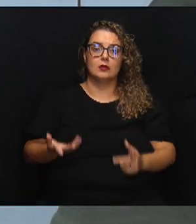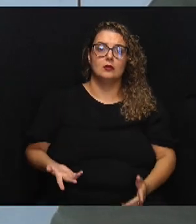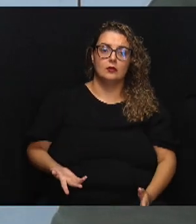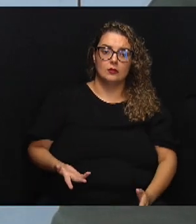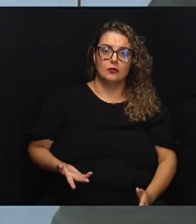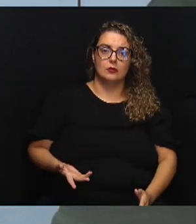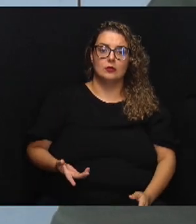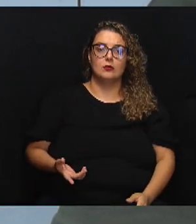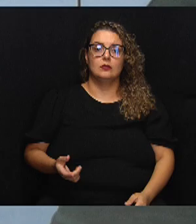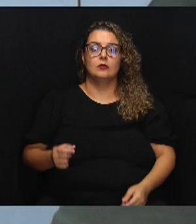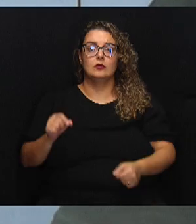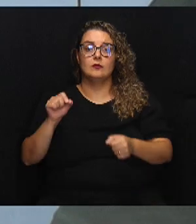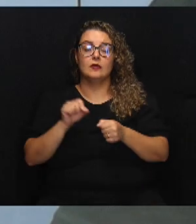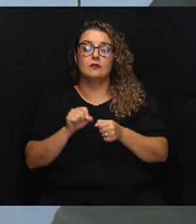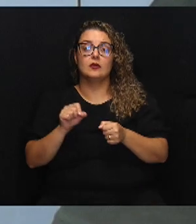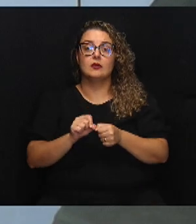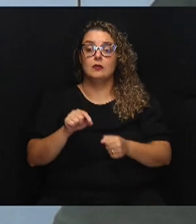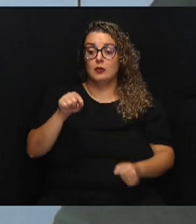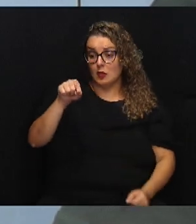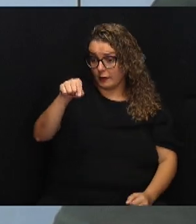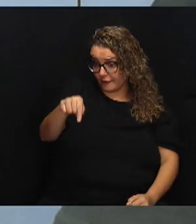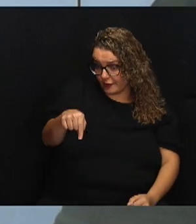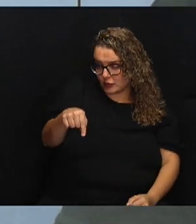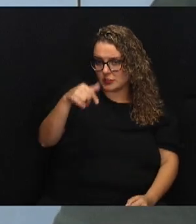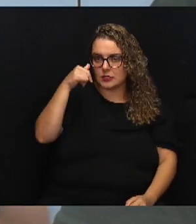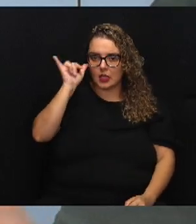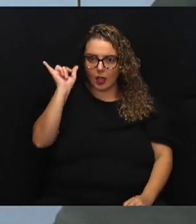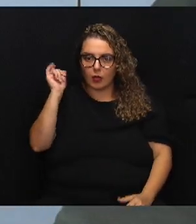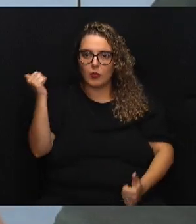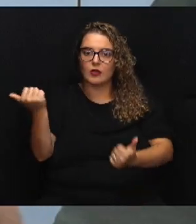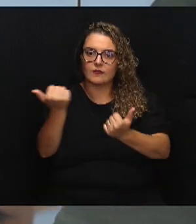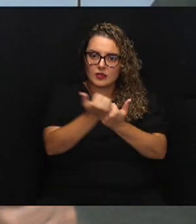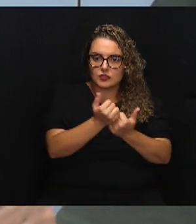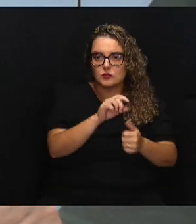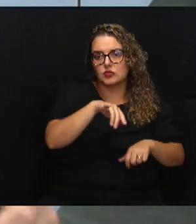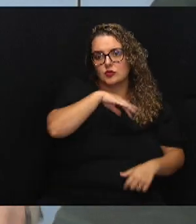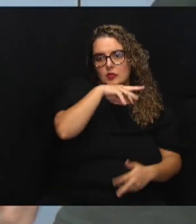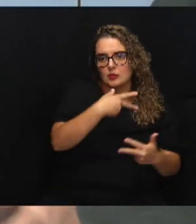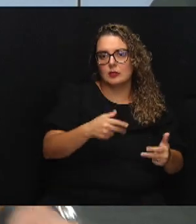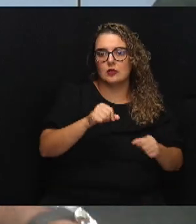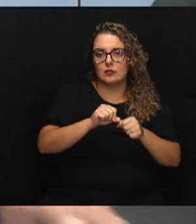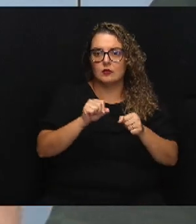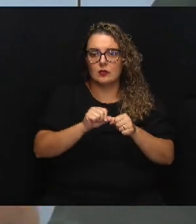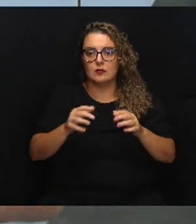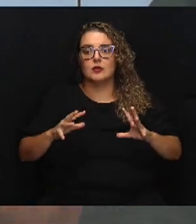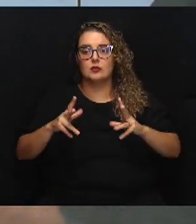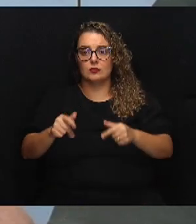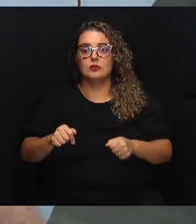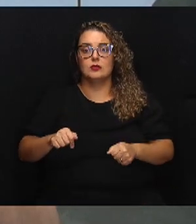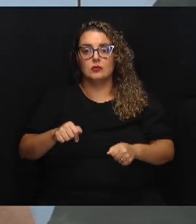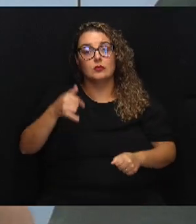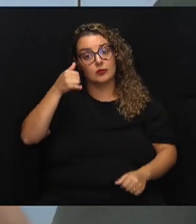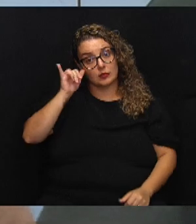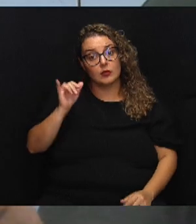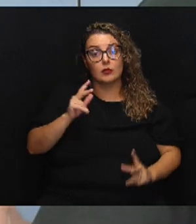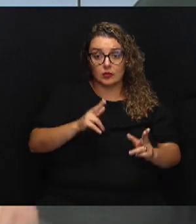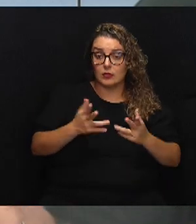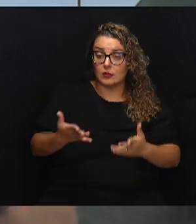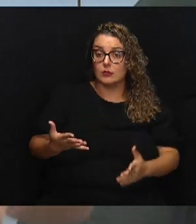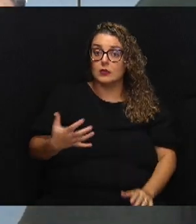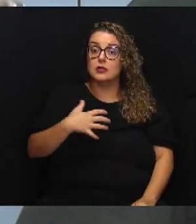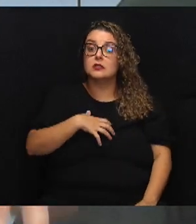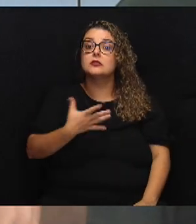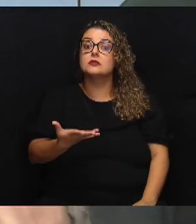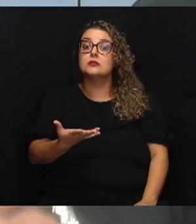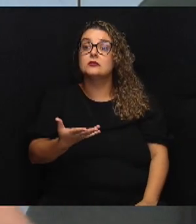fazer de conta que você era o boi que vai entrar no rodeio, beleza? Então nós vamos fazer tudo que faz lá no boi, para ver como é que você vai